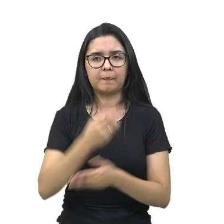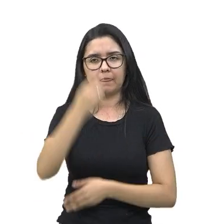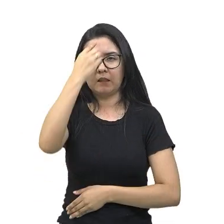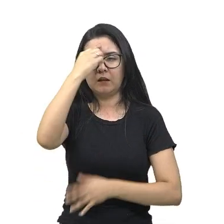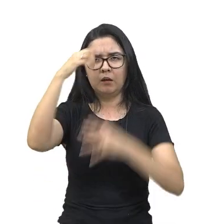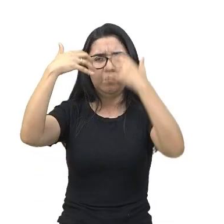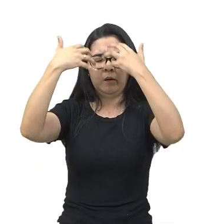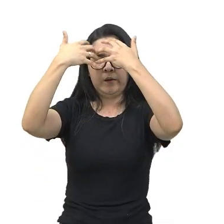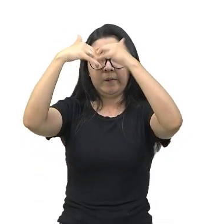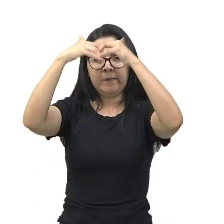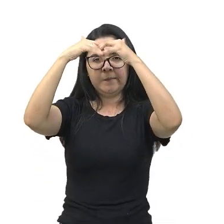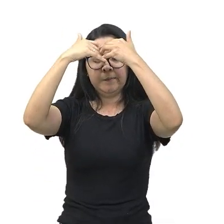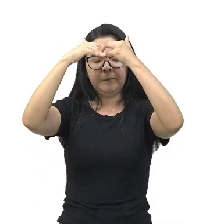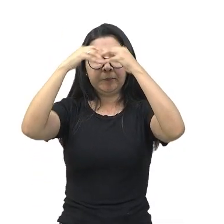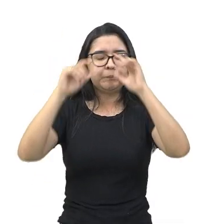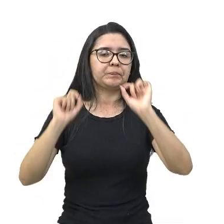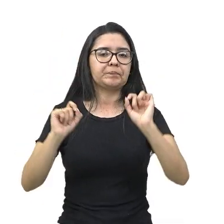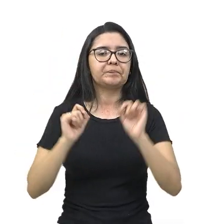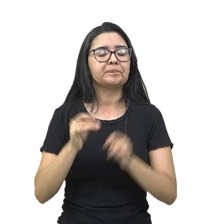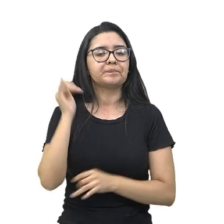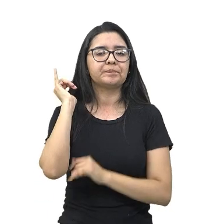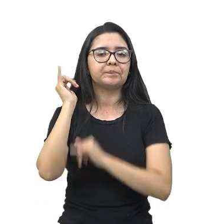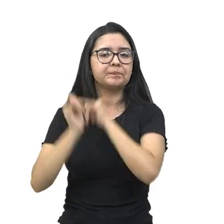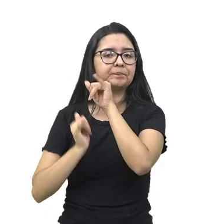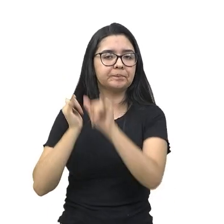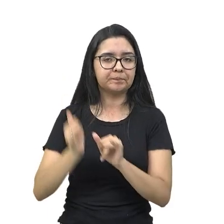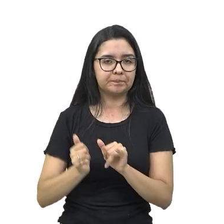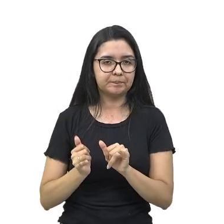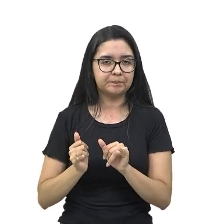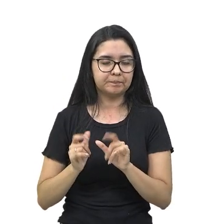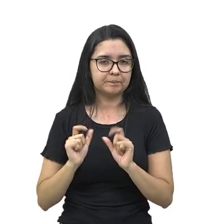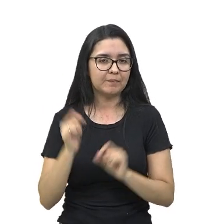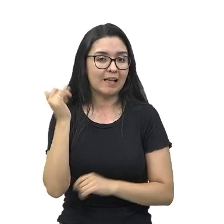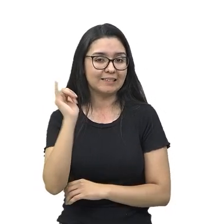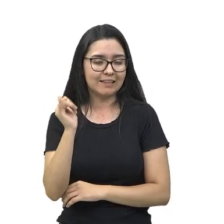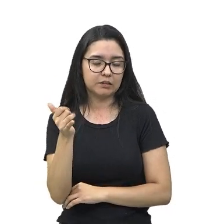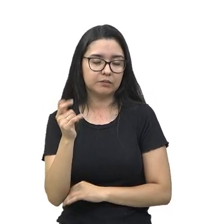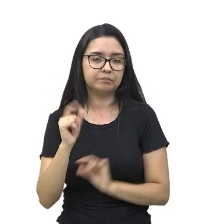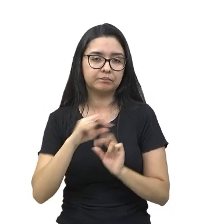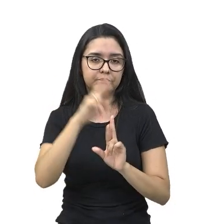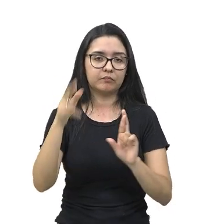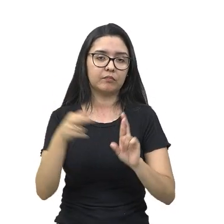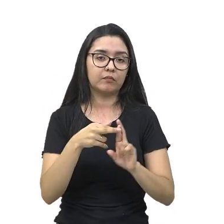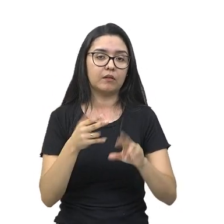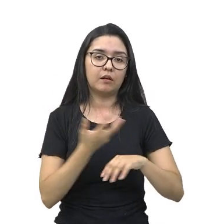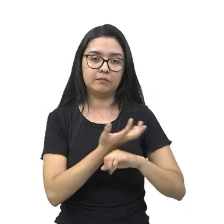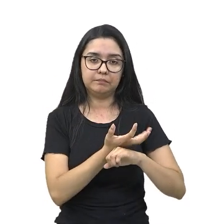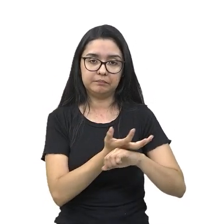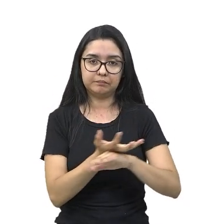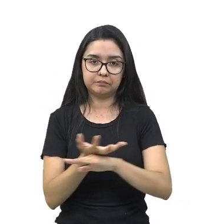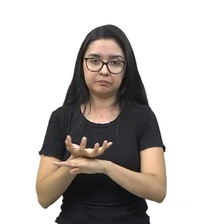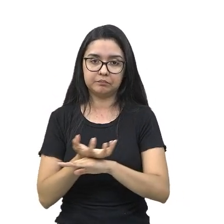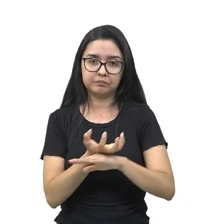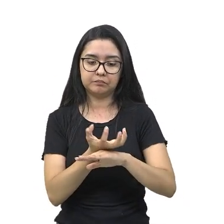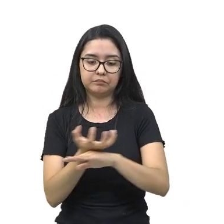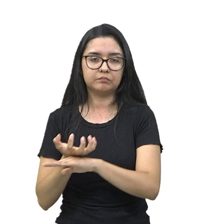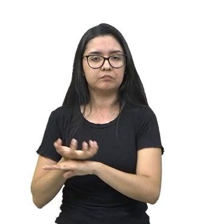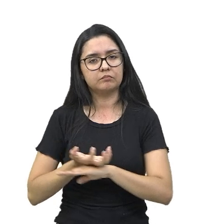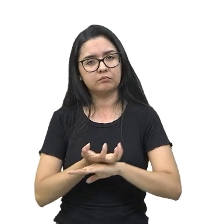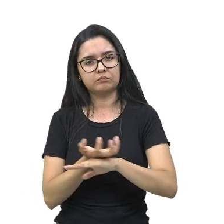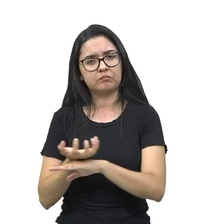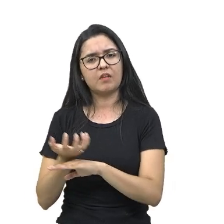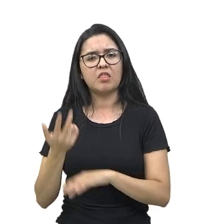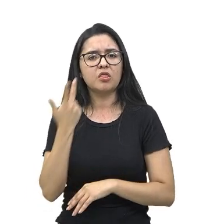pouquinho então dessa narrativa. A gente sabe que faz referência então à Vitória Régia, que é uma planta bastante